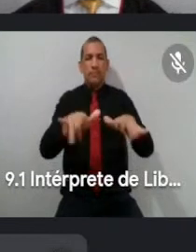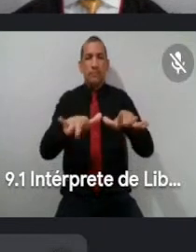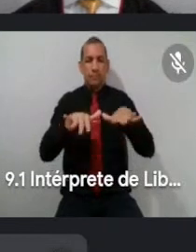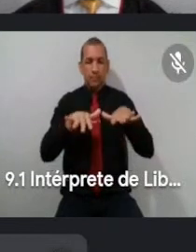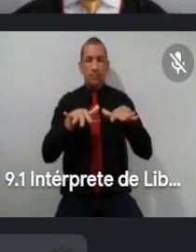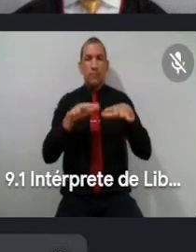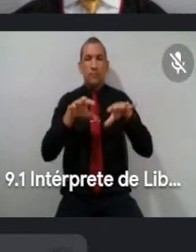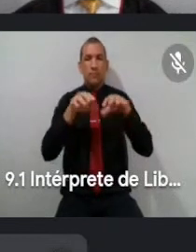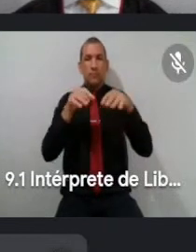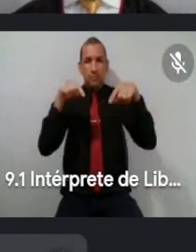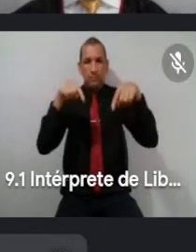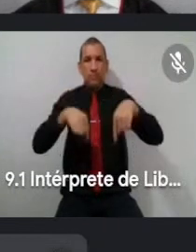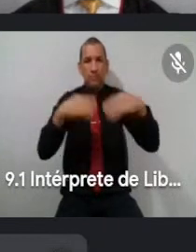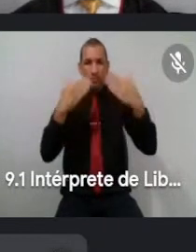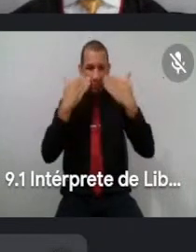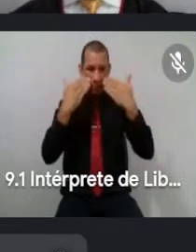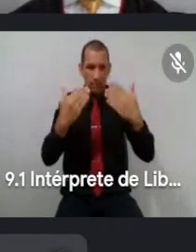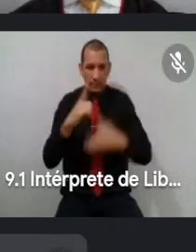perfeito